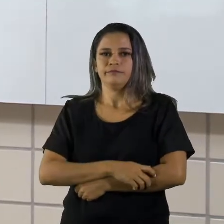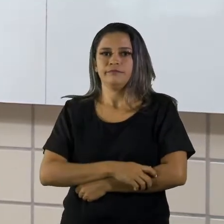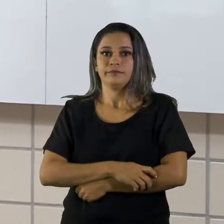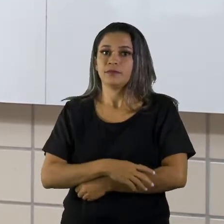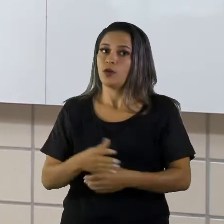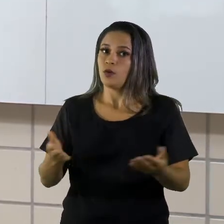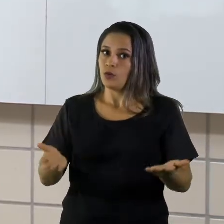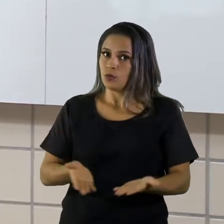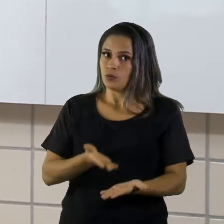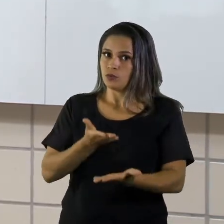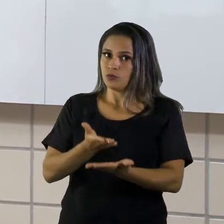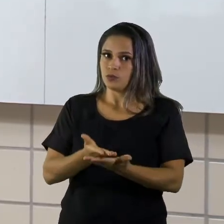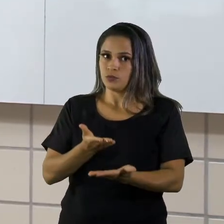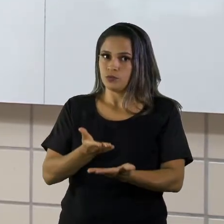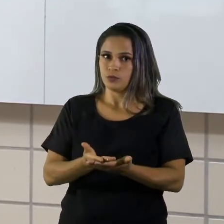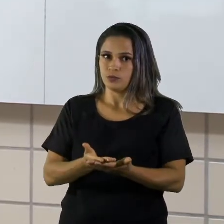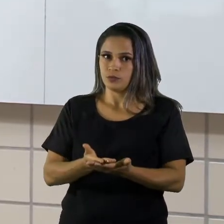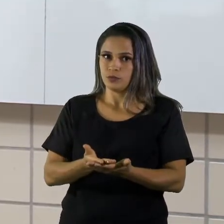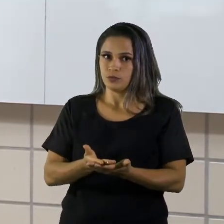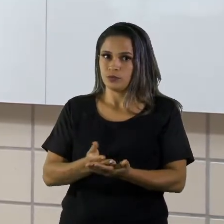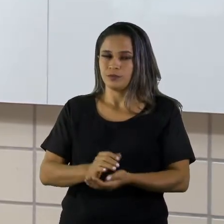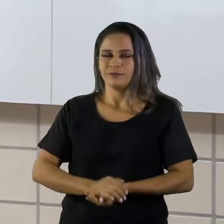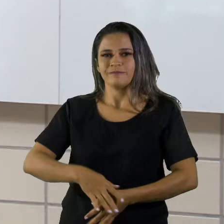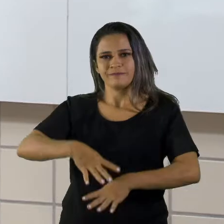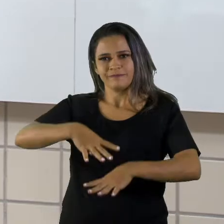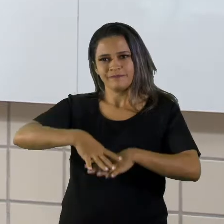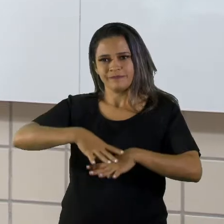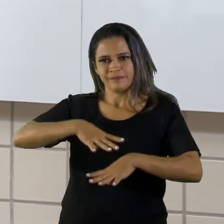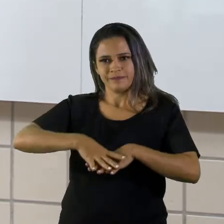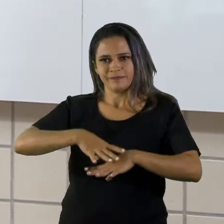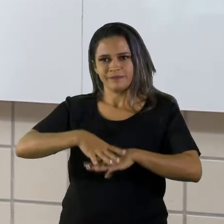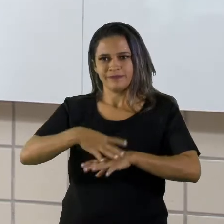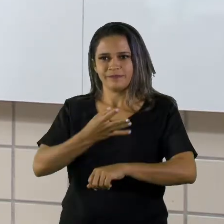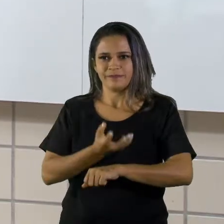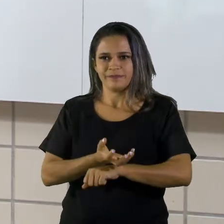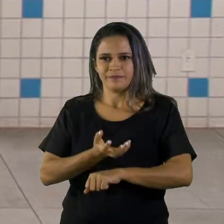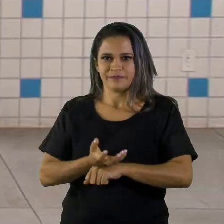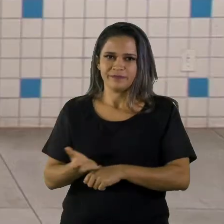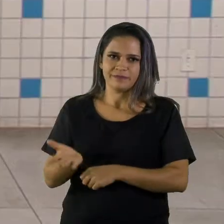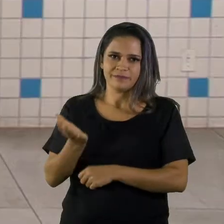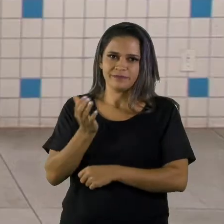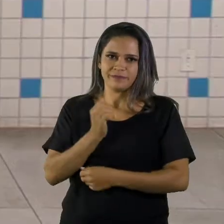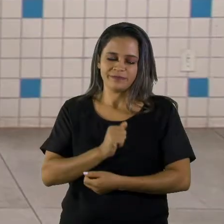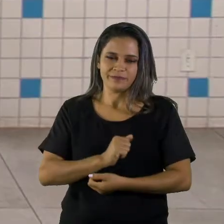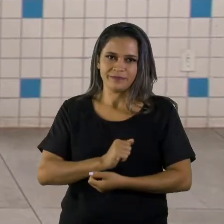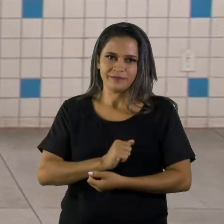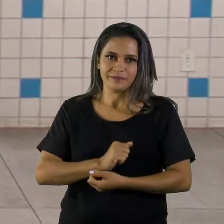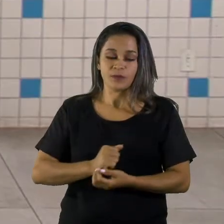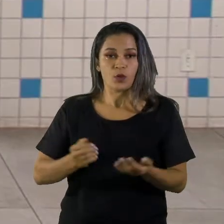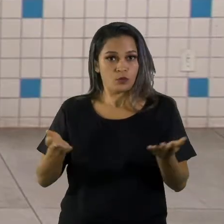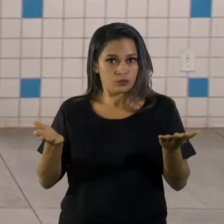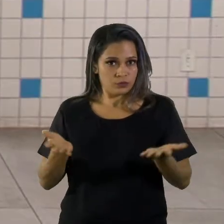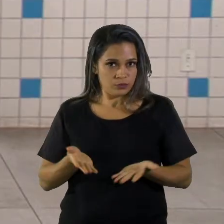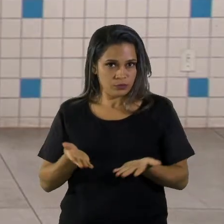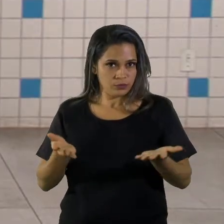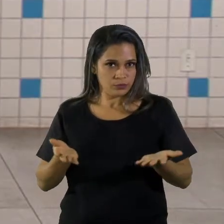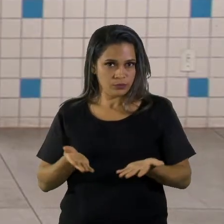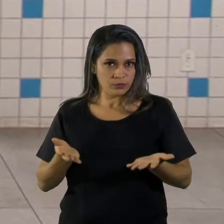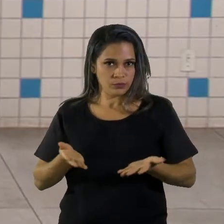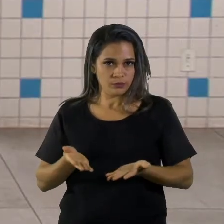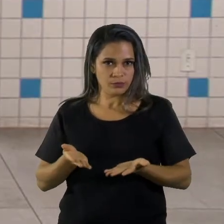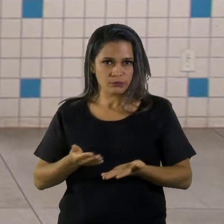trabalhar hoje o componente curricular Matemática. Vamos lá? Bom pessoal, hoje nós